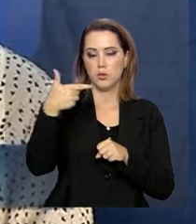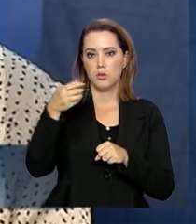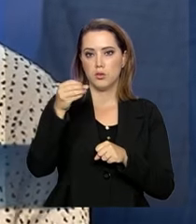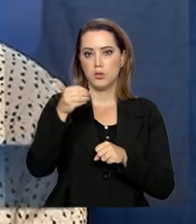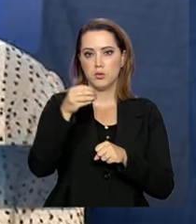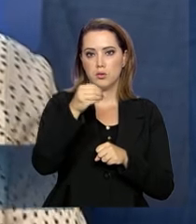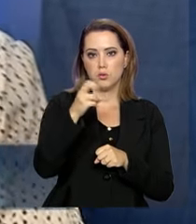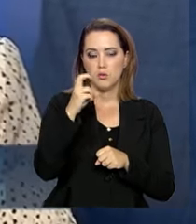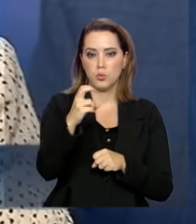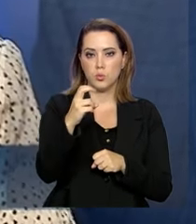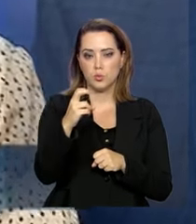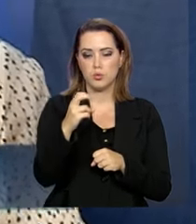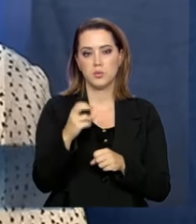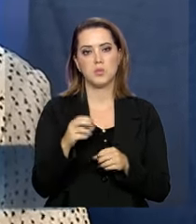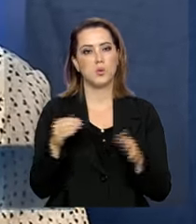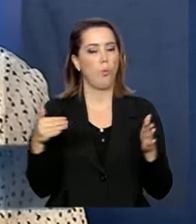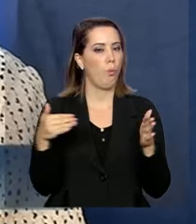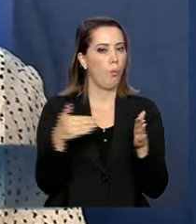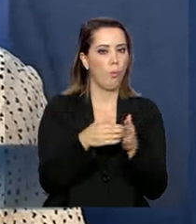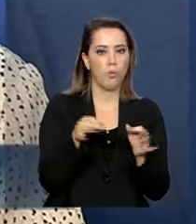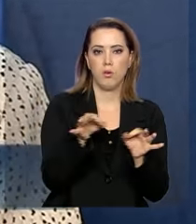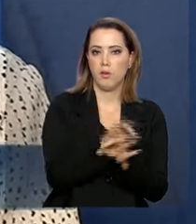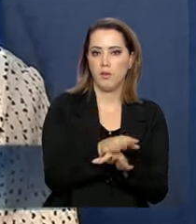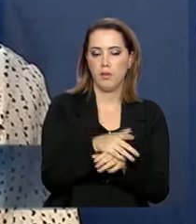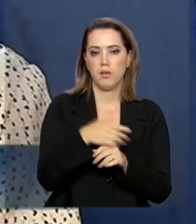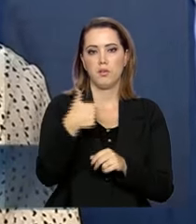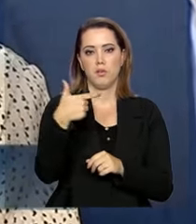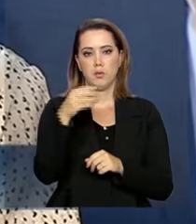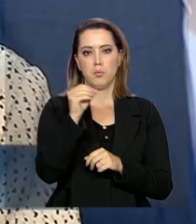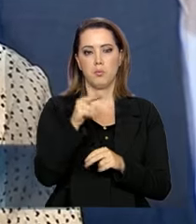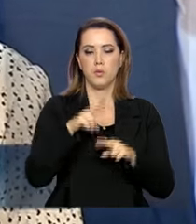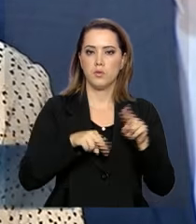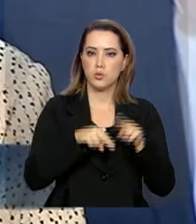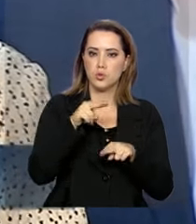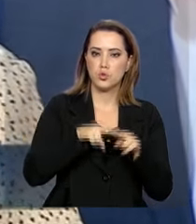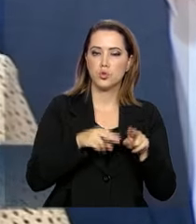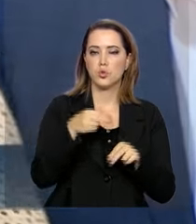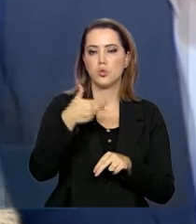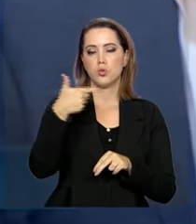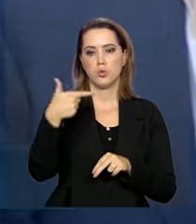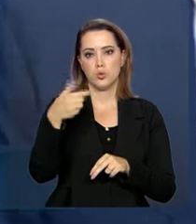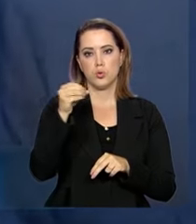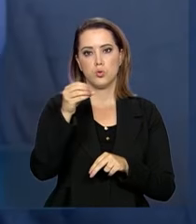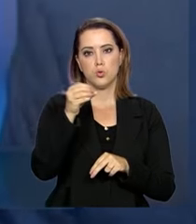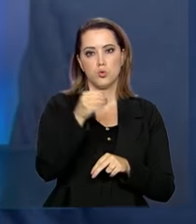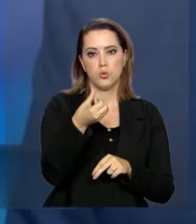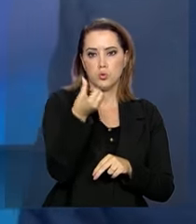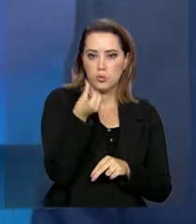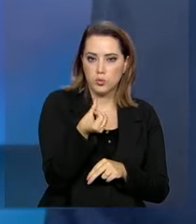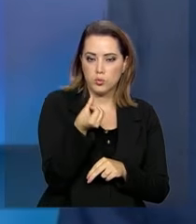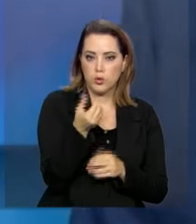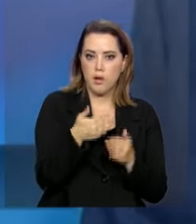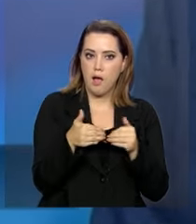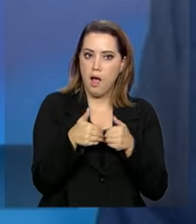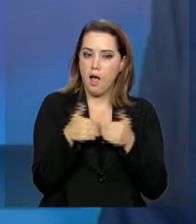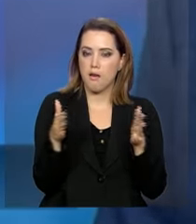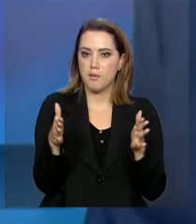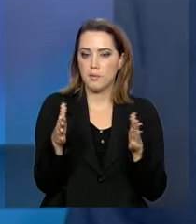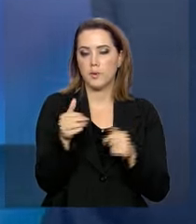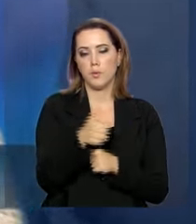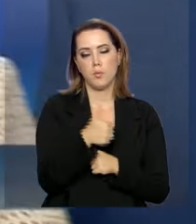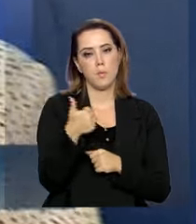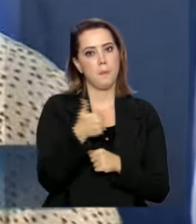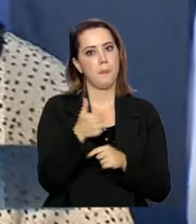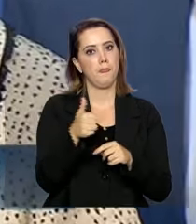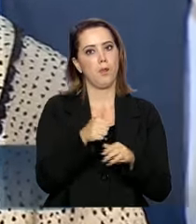20 de junho de 2006. Ou seja, ela foi aberta praticamente a uma